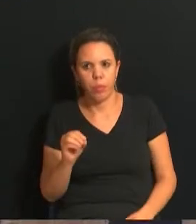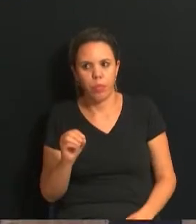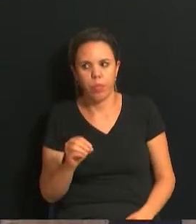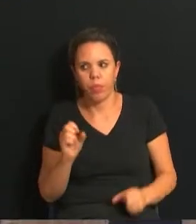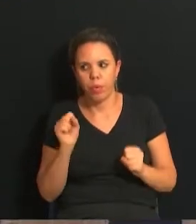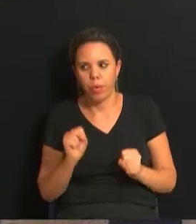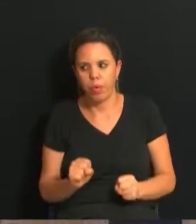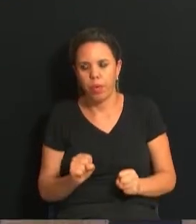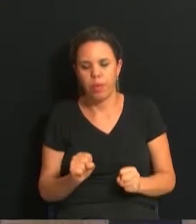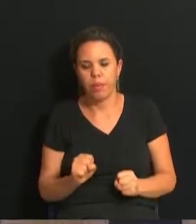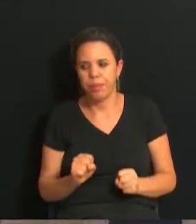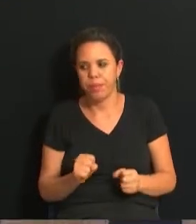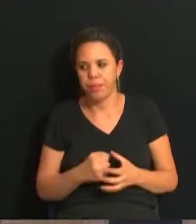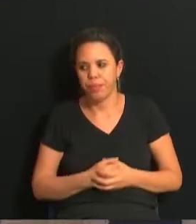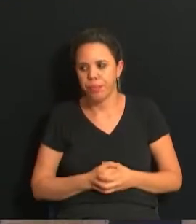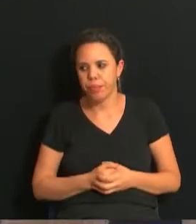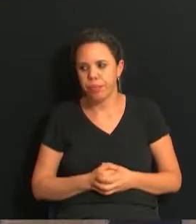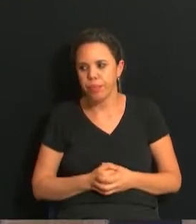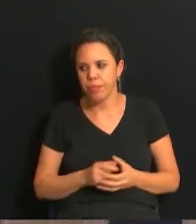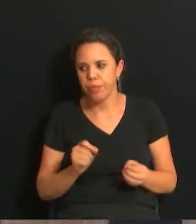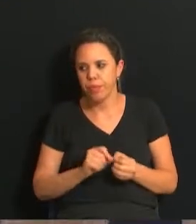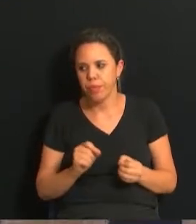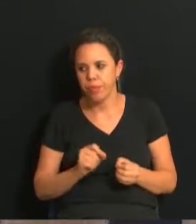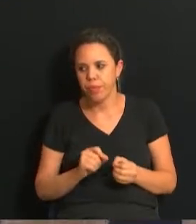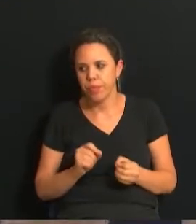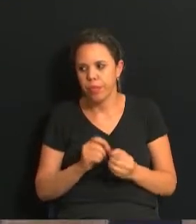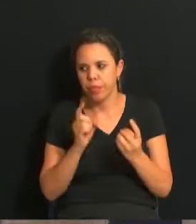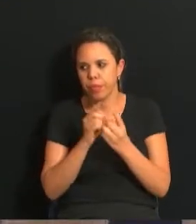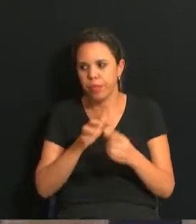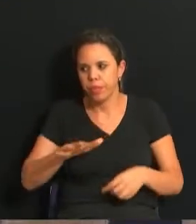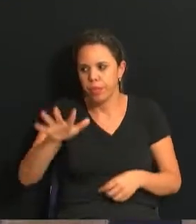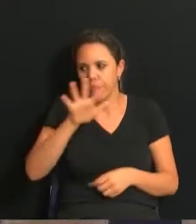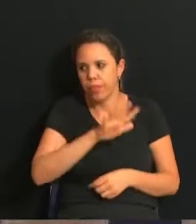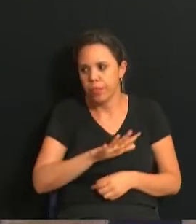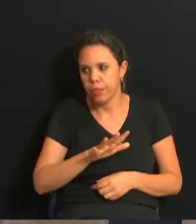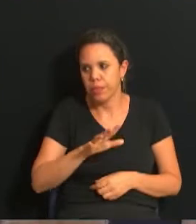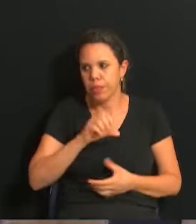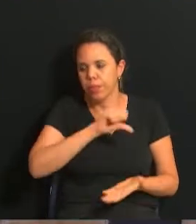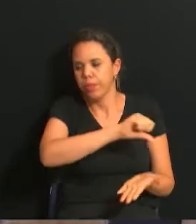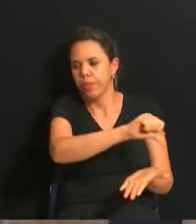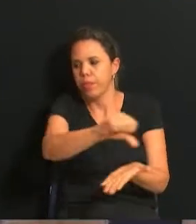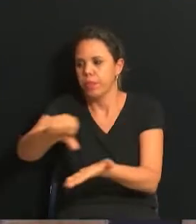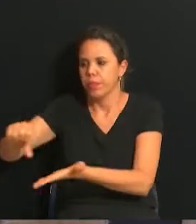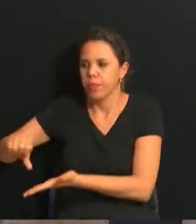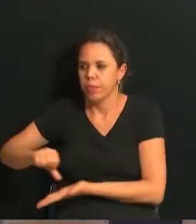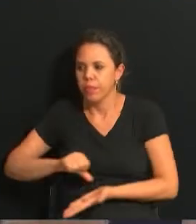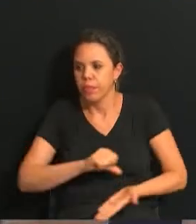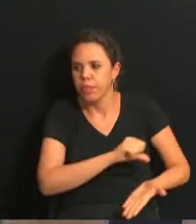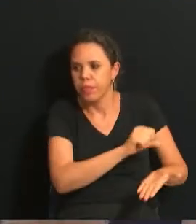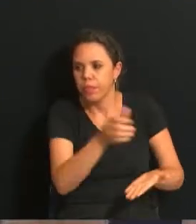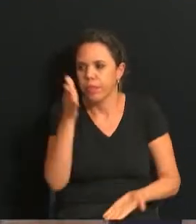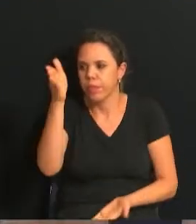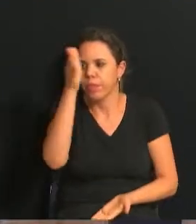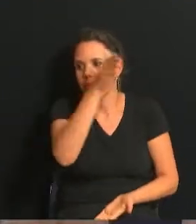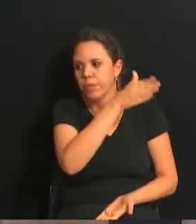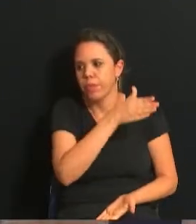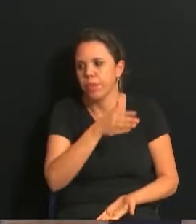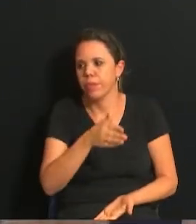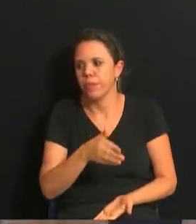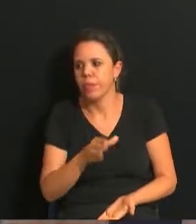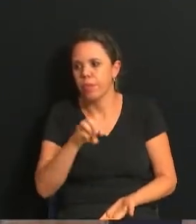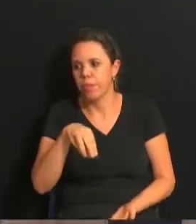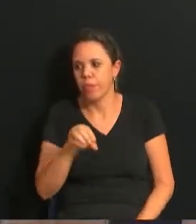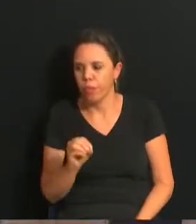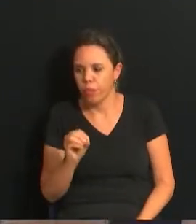pode, inclusive, fazer um atendimento territorializado, um atendimento que remetido ao SEAMO com